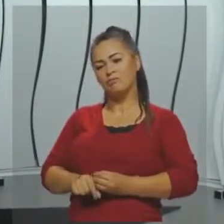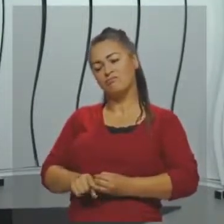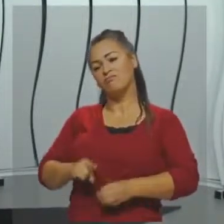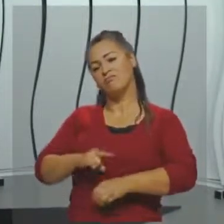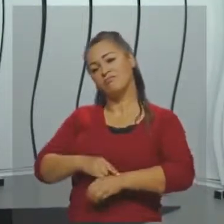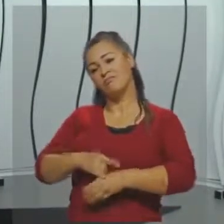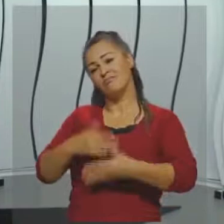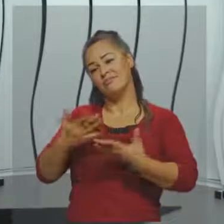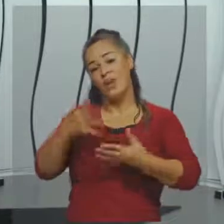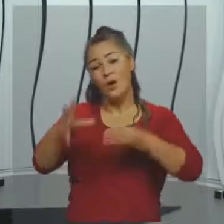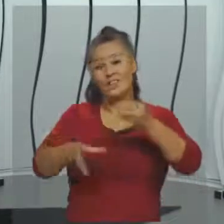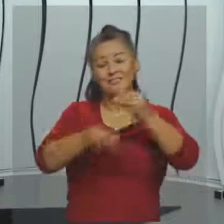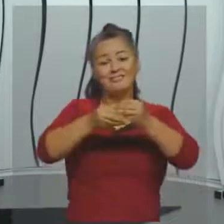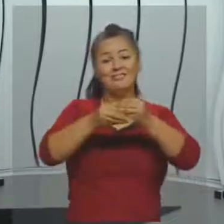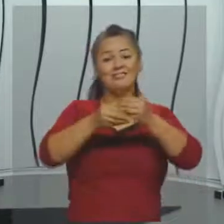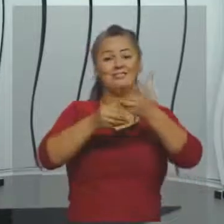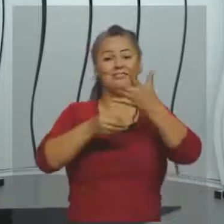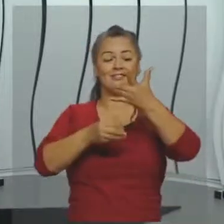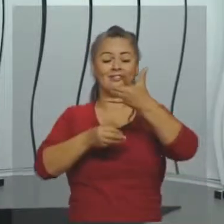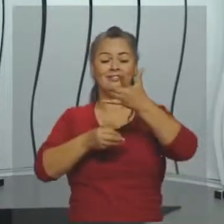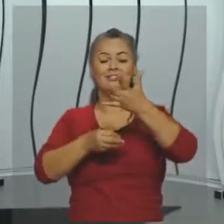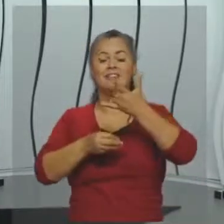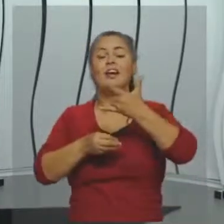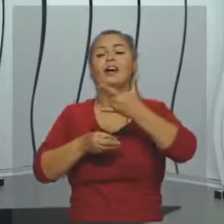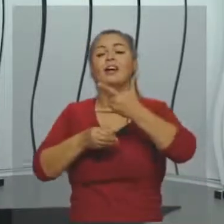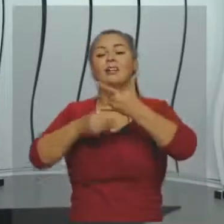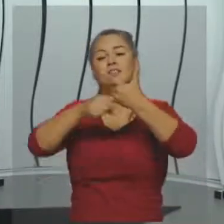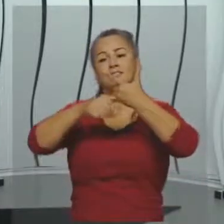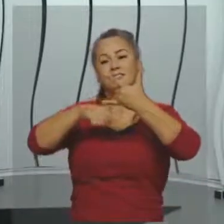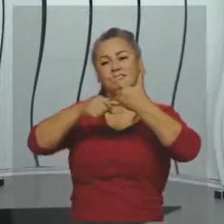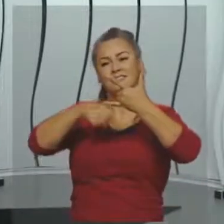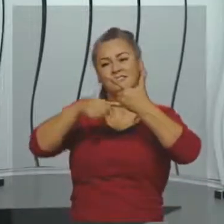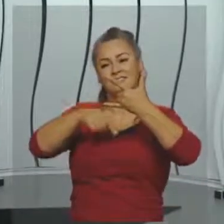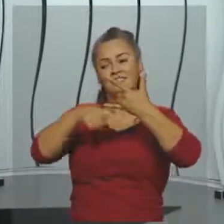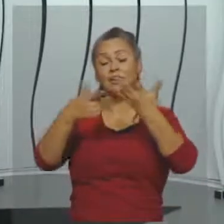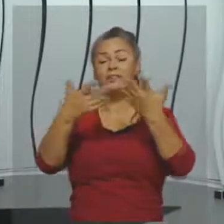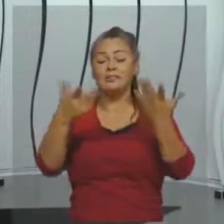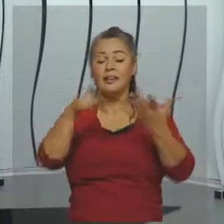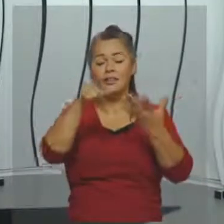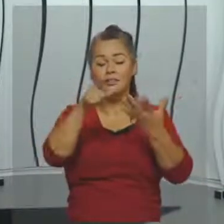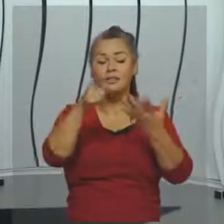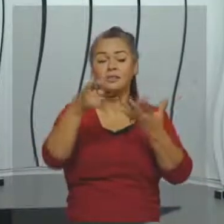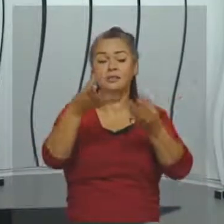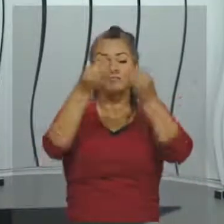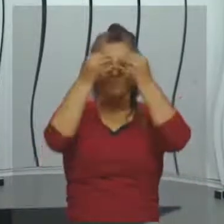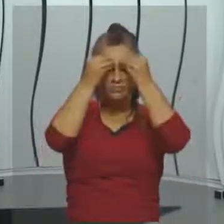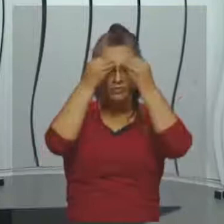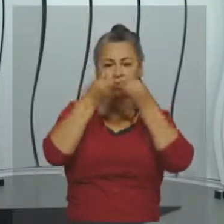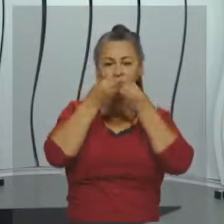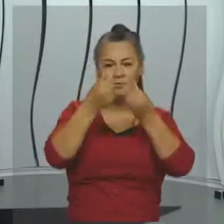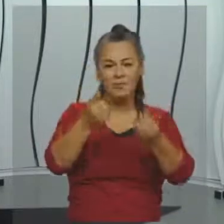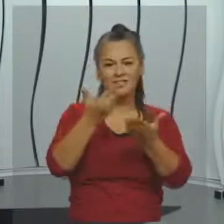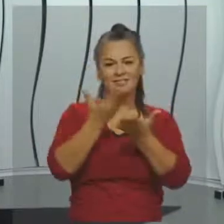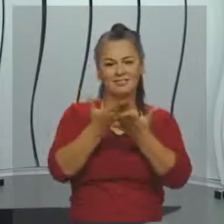sistema excretor. Eu espero que você tenha compreendido. Desejo a você bons estudos.